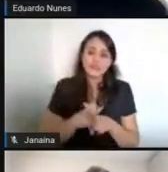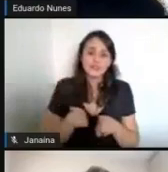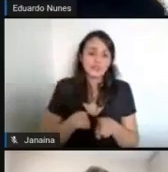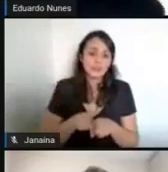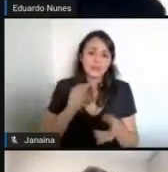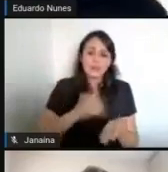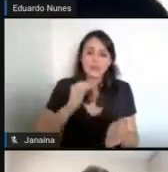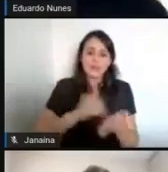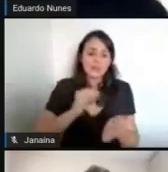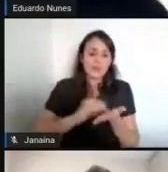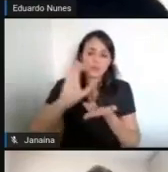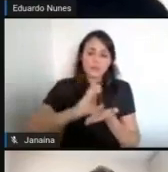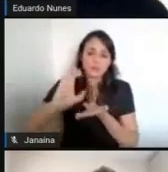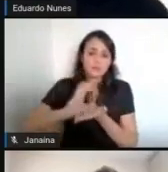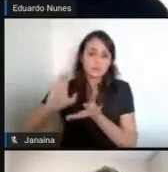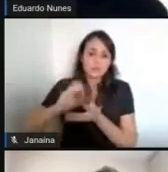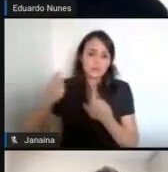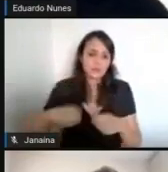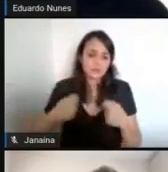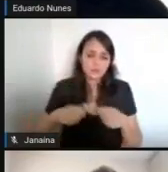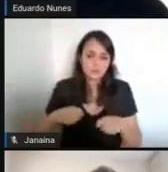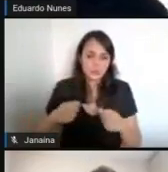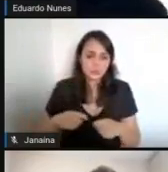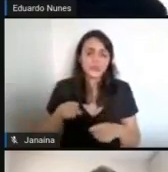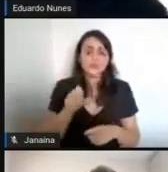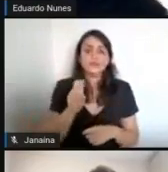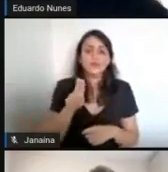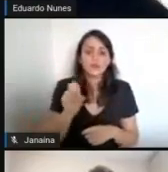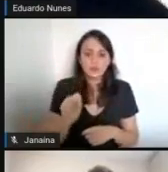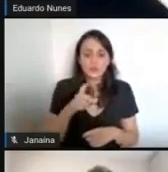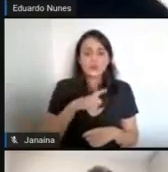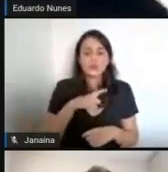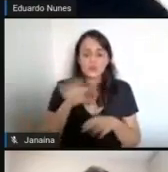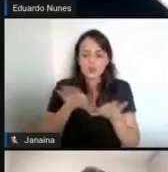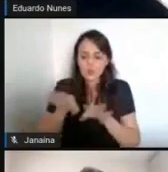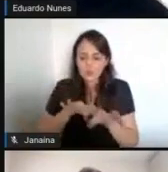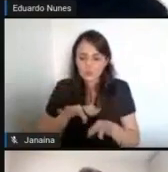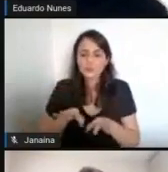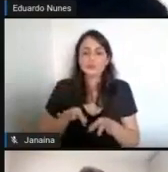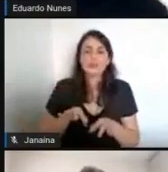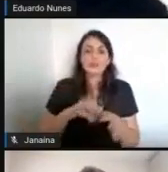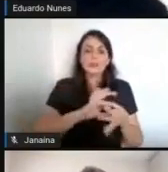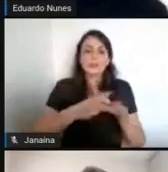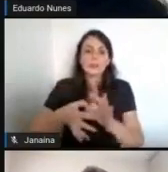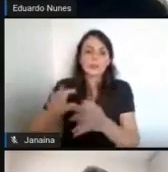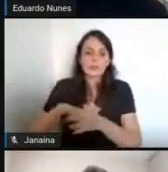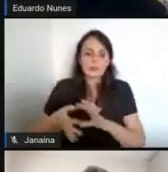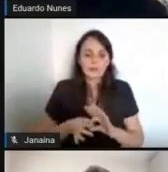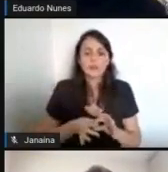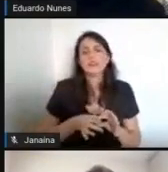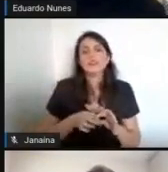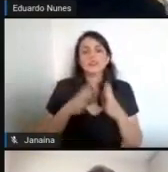esses entes. O SUS tem essa organização em redes de atenção, que a gente vai falar um pouquinho, mas que, de certa